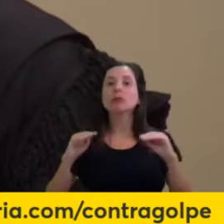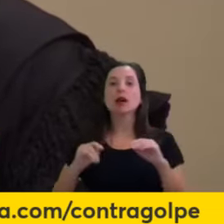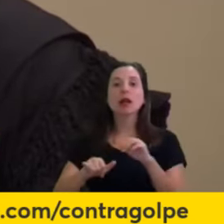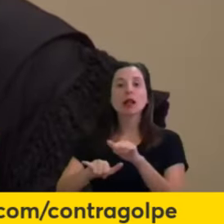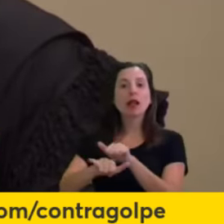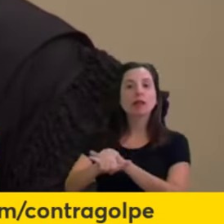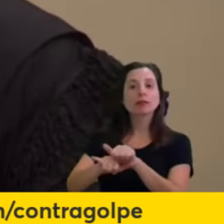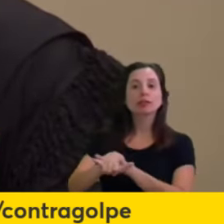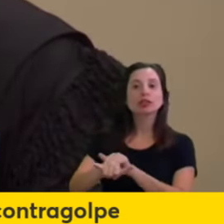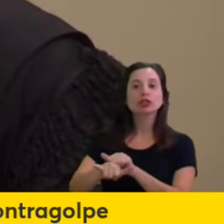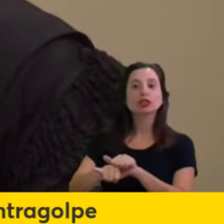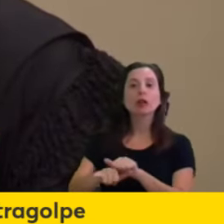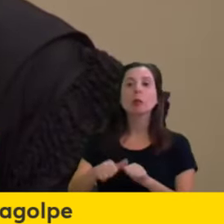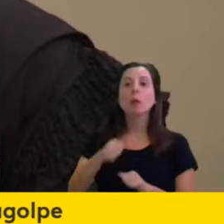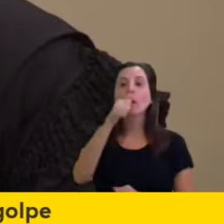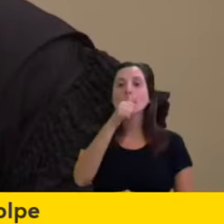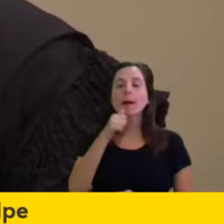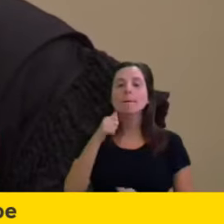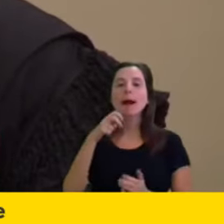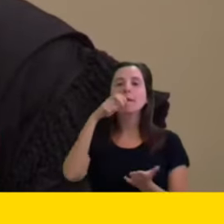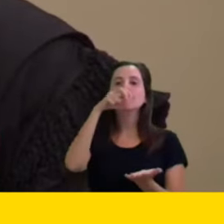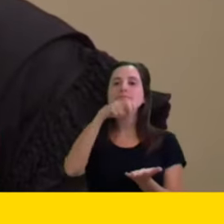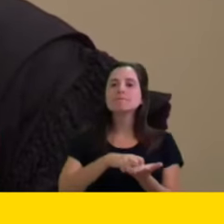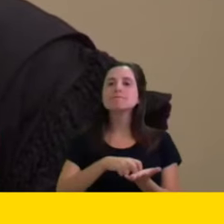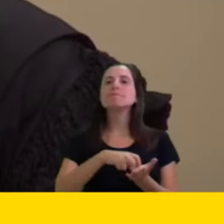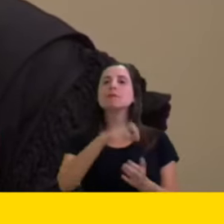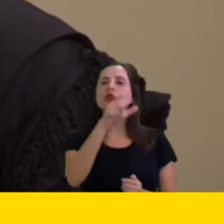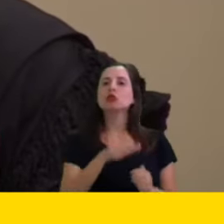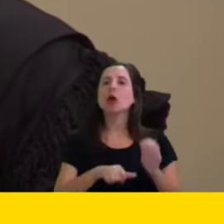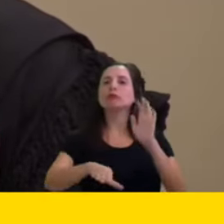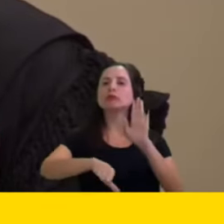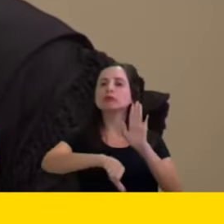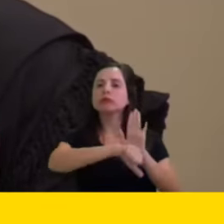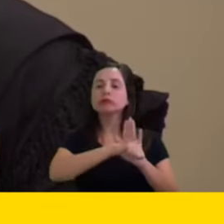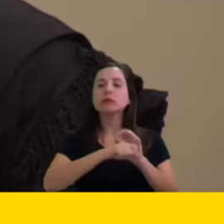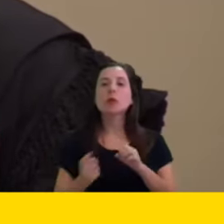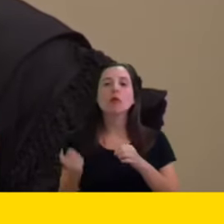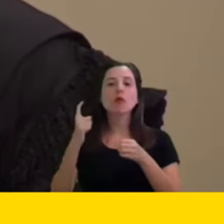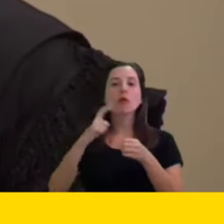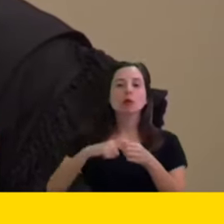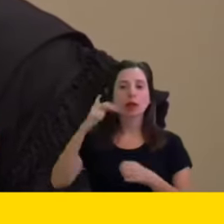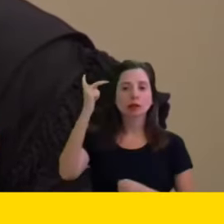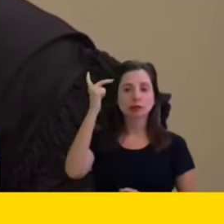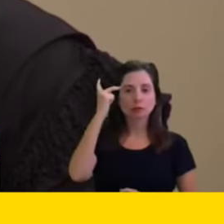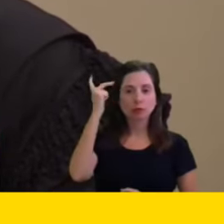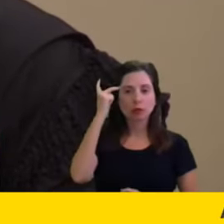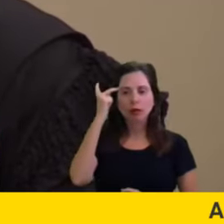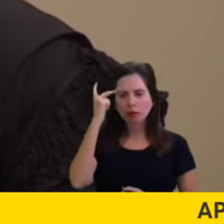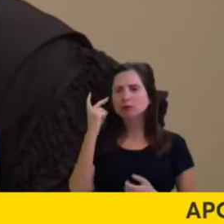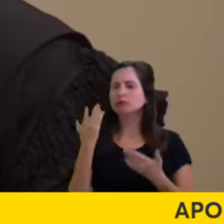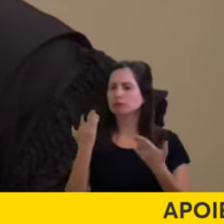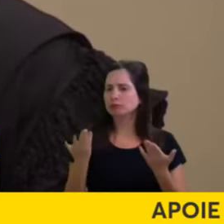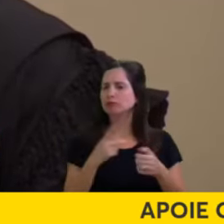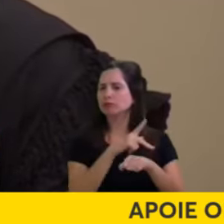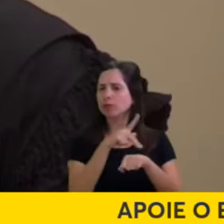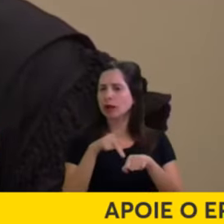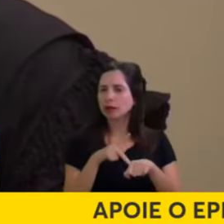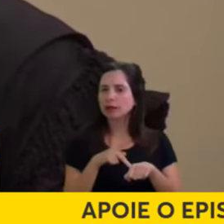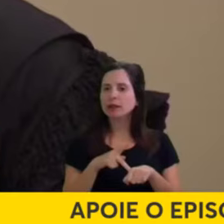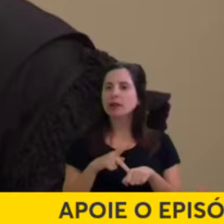criminosos recuperamos bilhões de dinheiros desviado vamos monar para São Paulo Aliás para o nosso país que dá sim para fazer a coisa certa